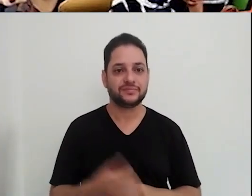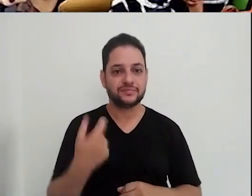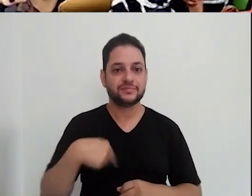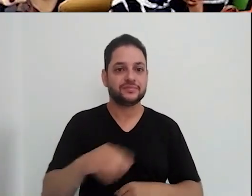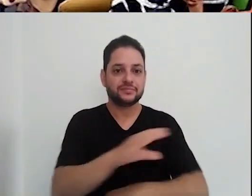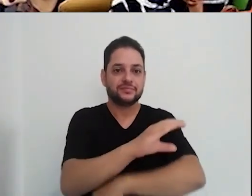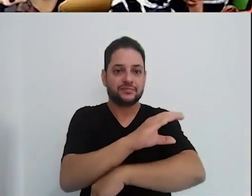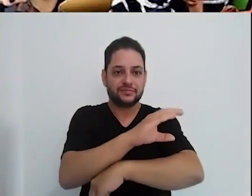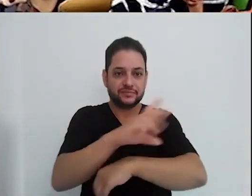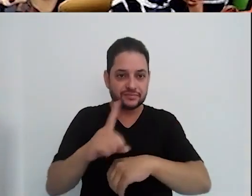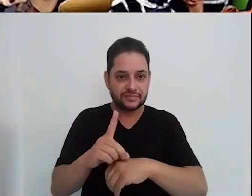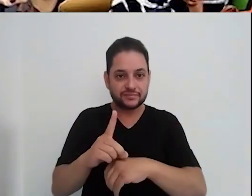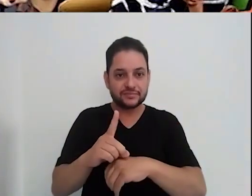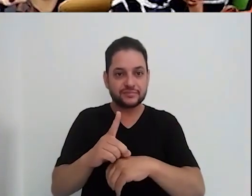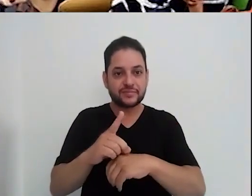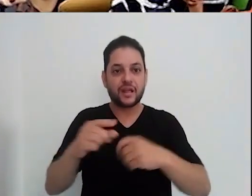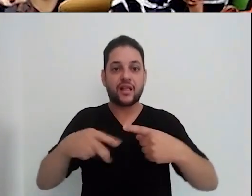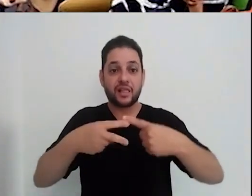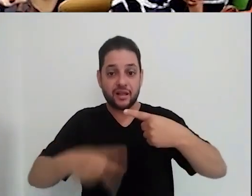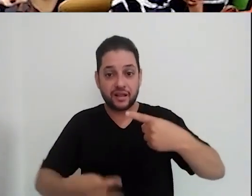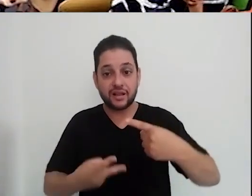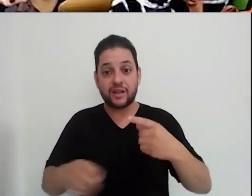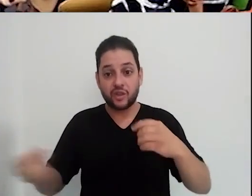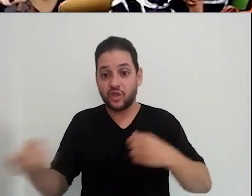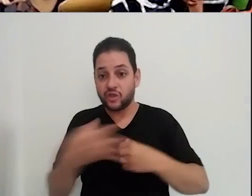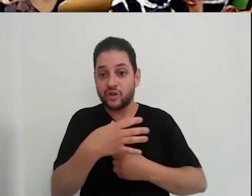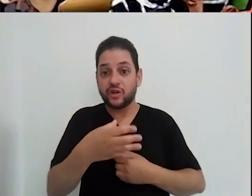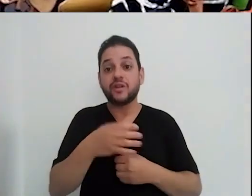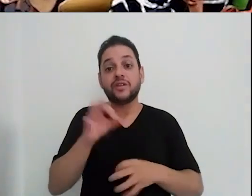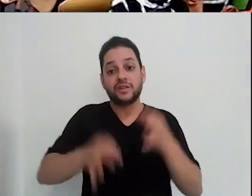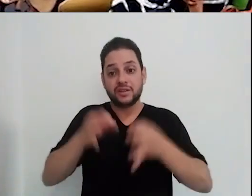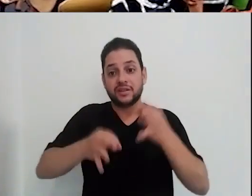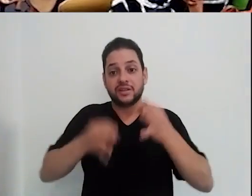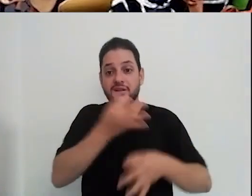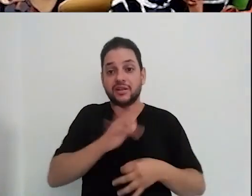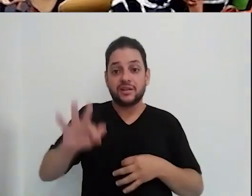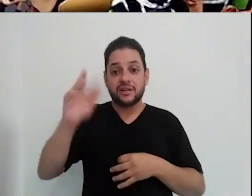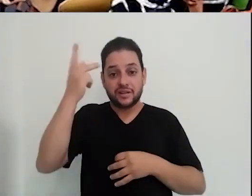do Laboratório de Inovação da Justiça Federal de São Paulo e a